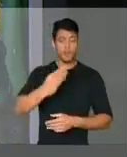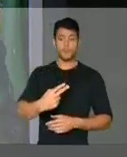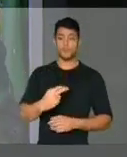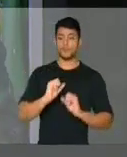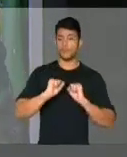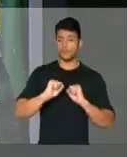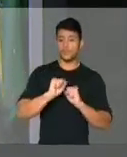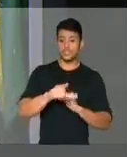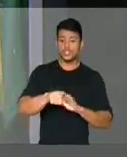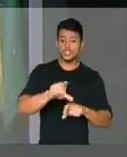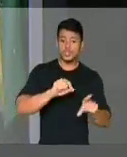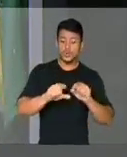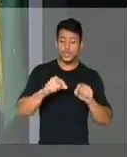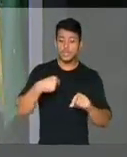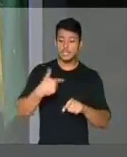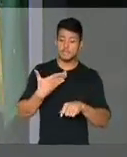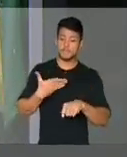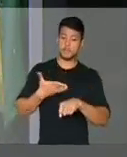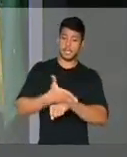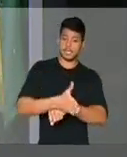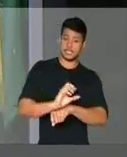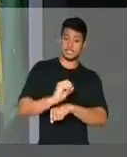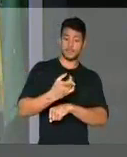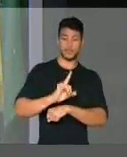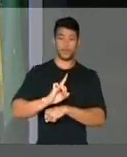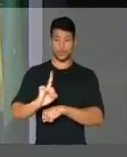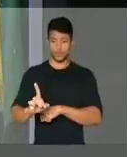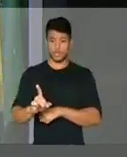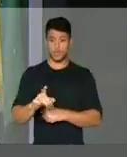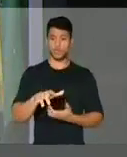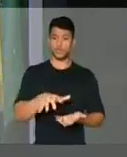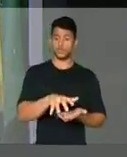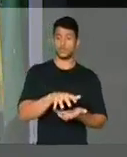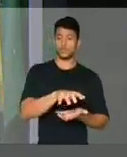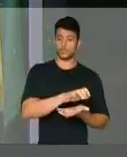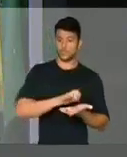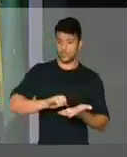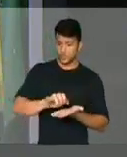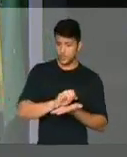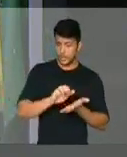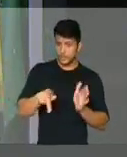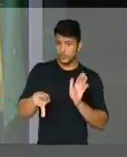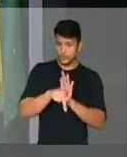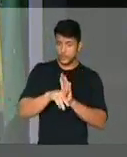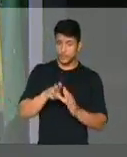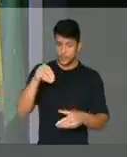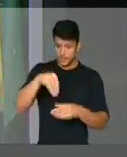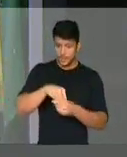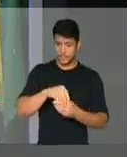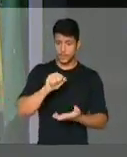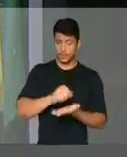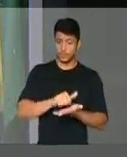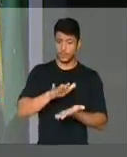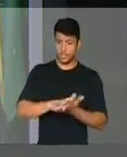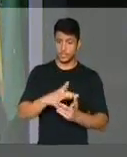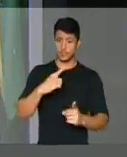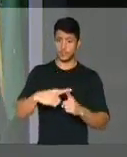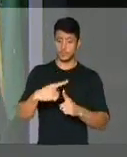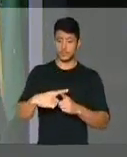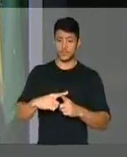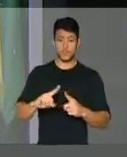de escolher se quer ou não que os seus dados sejam fornecidos para birôs de